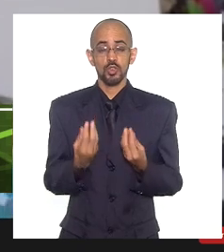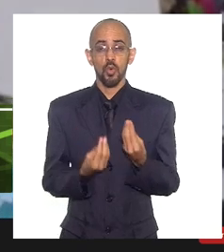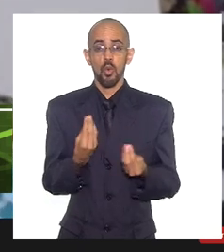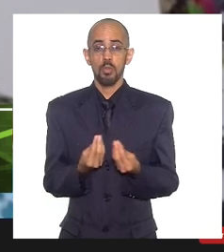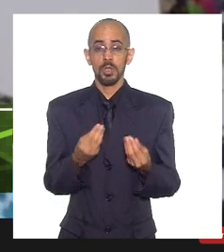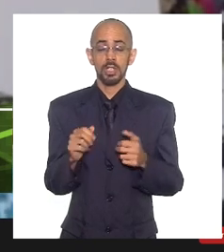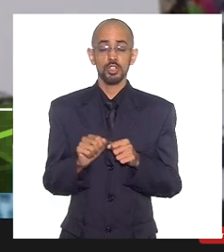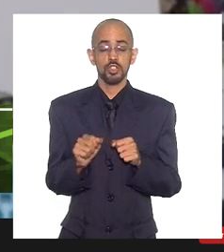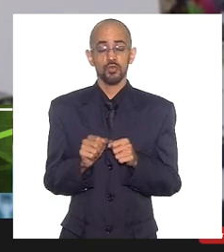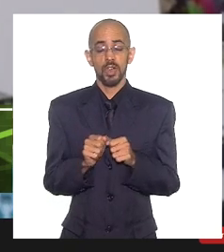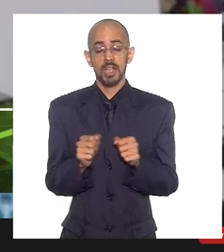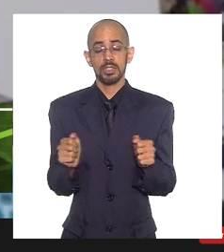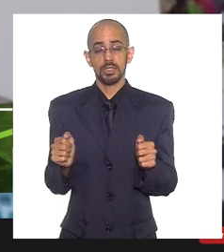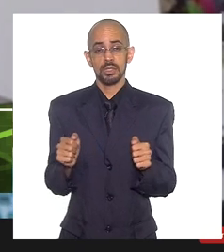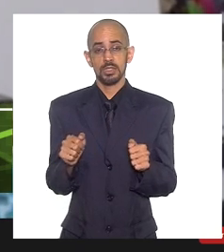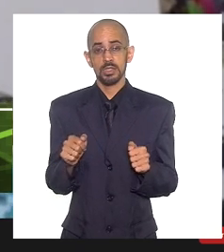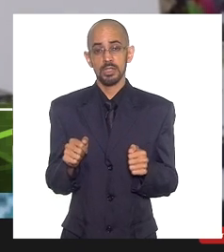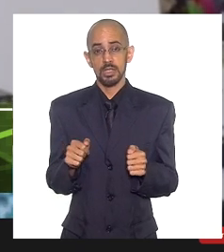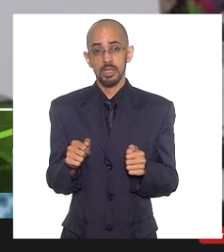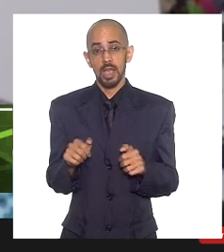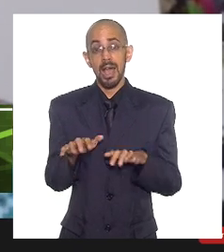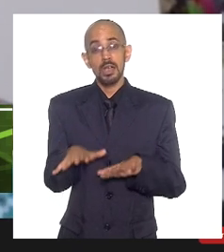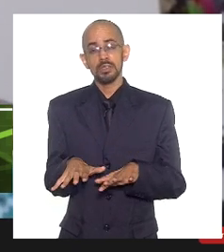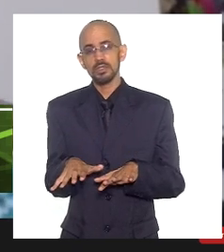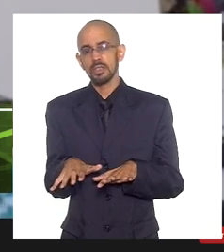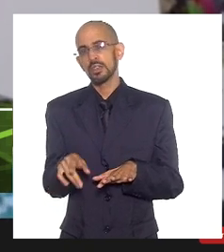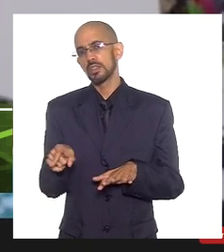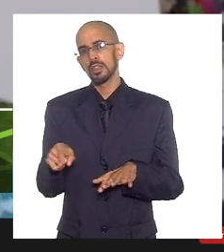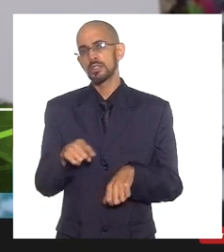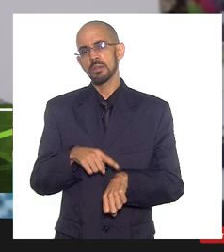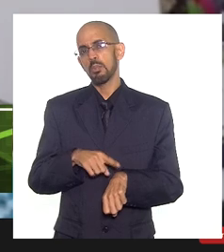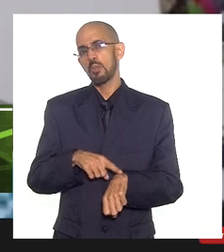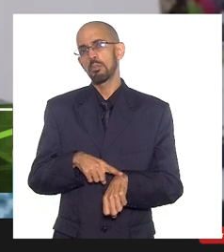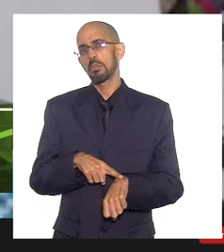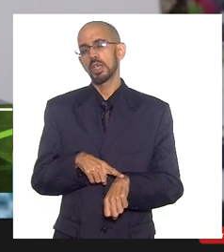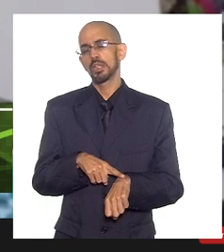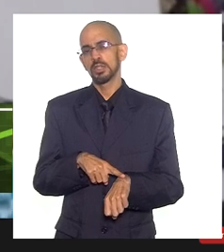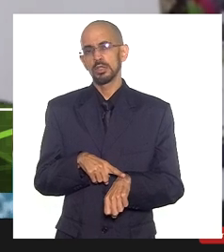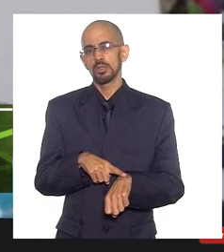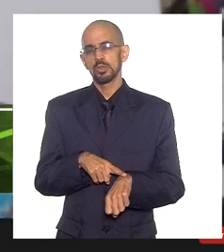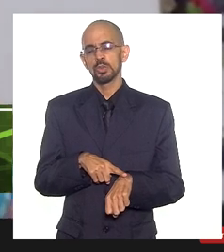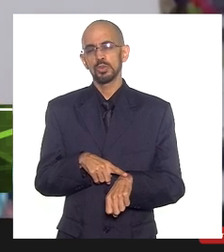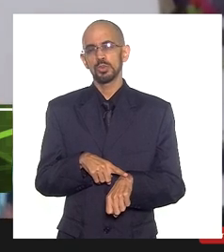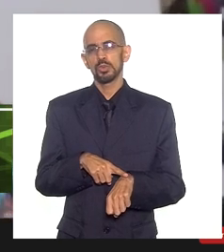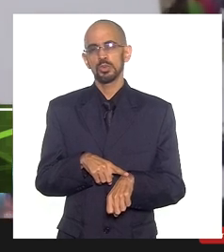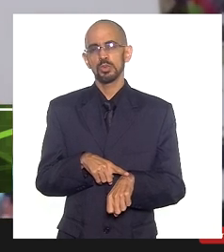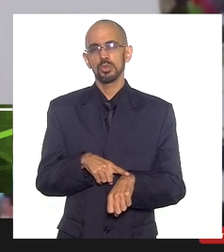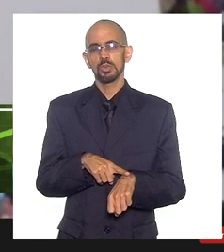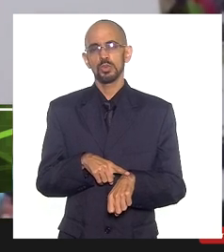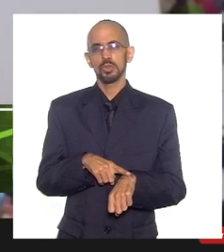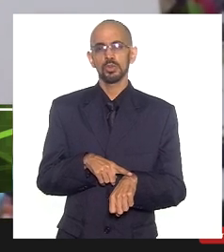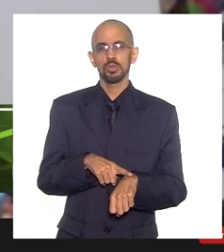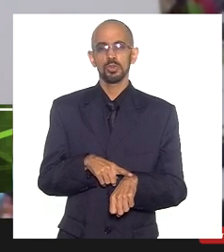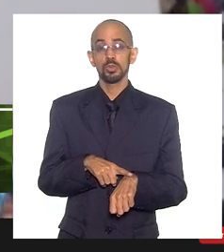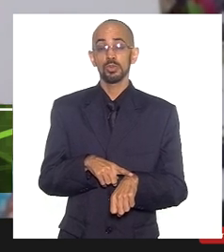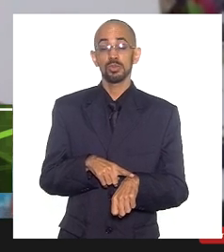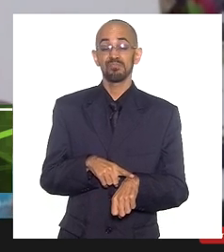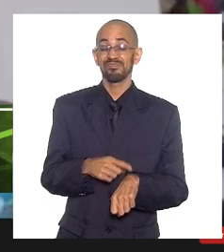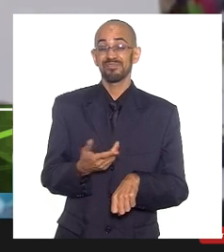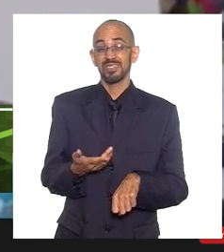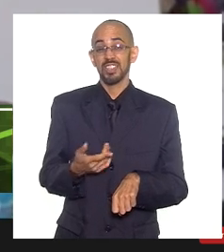com a conjuntura com a dinâmica do tempo presente